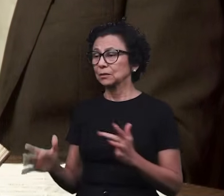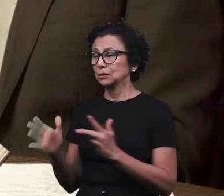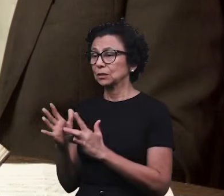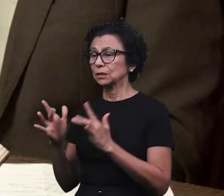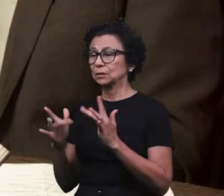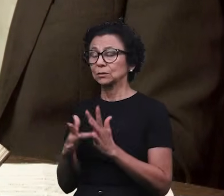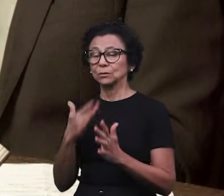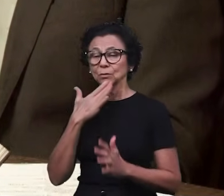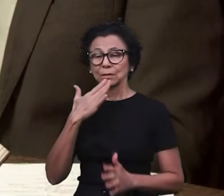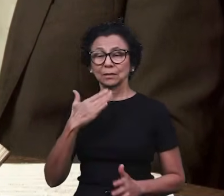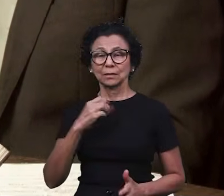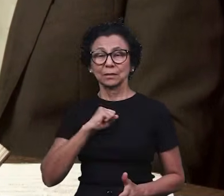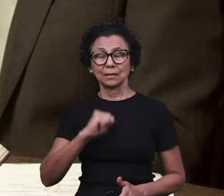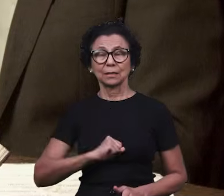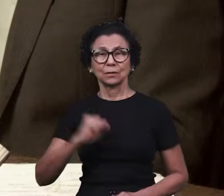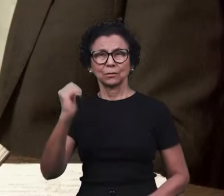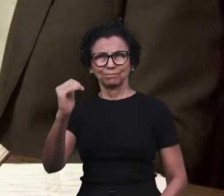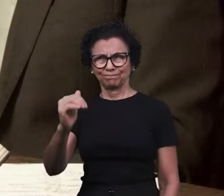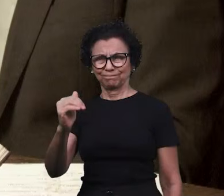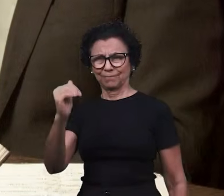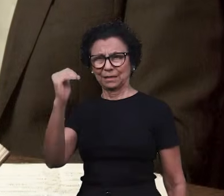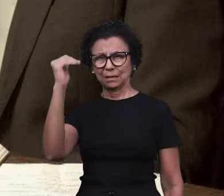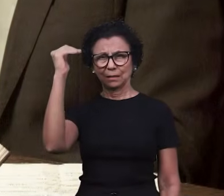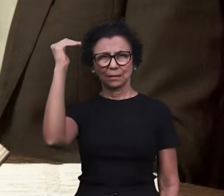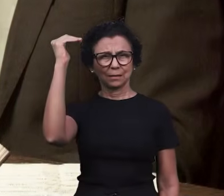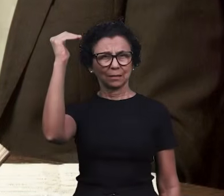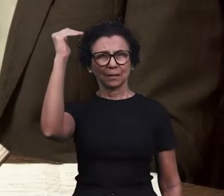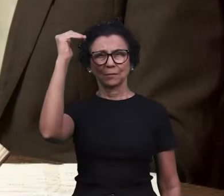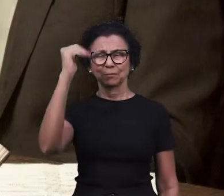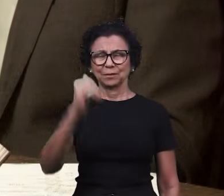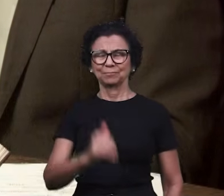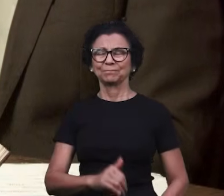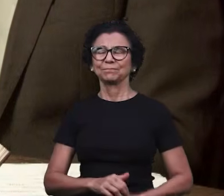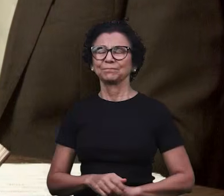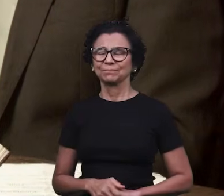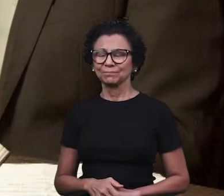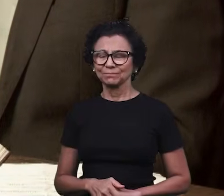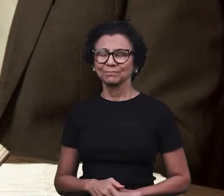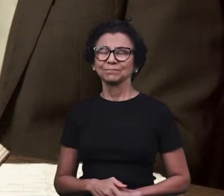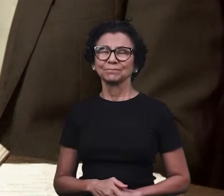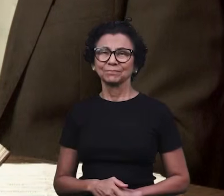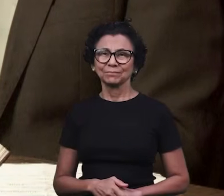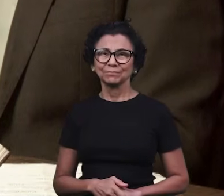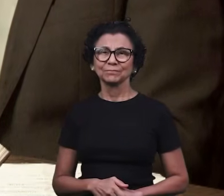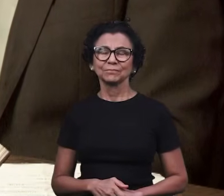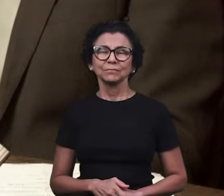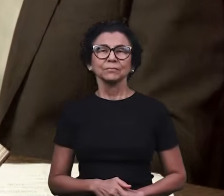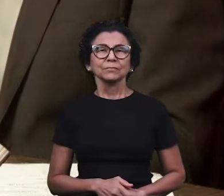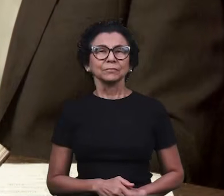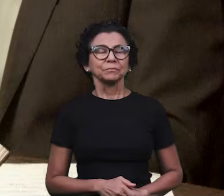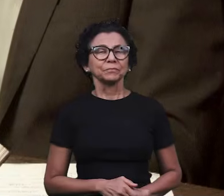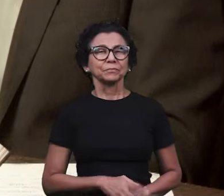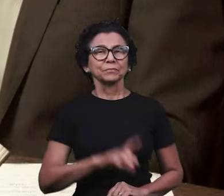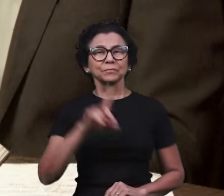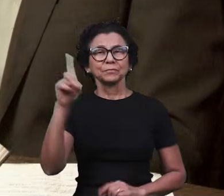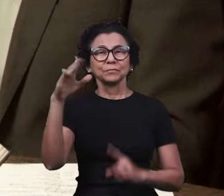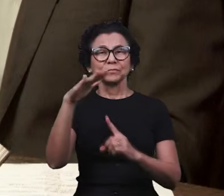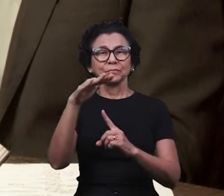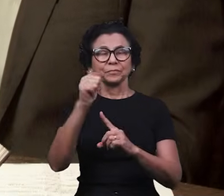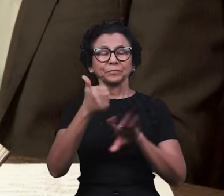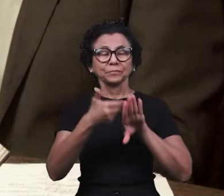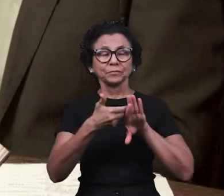sacerdote e em nós você enxerga o sacerdócio santo. Glória a Deus. O chamado de